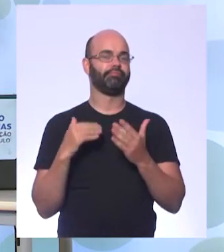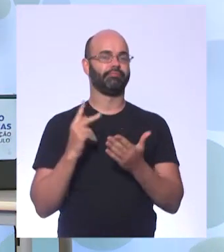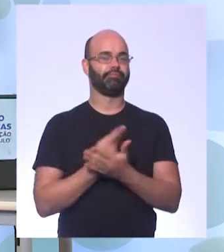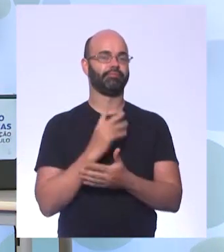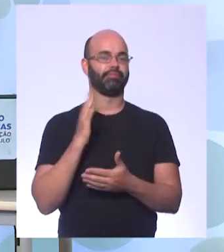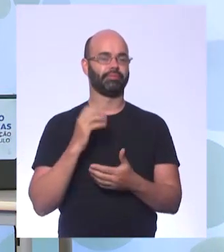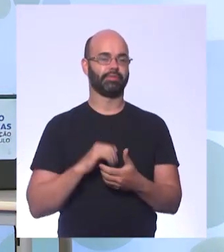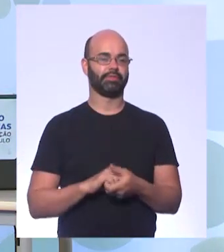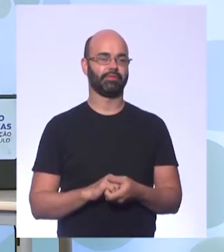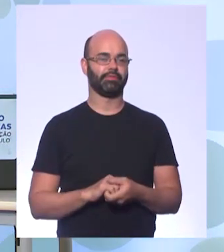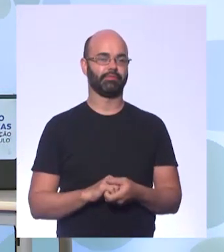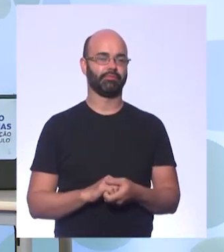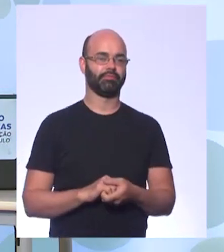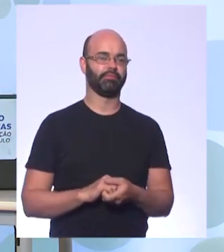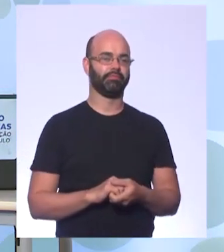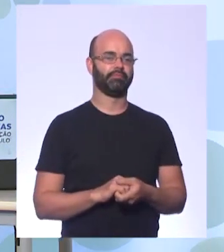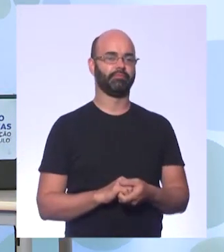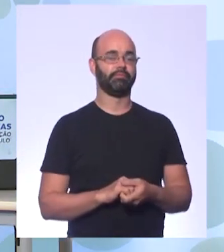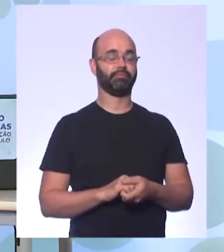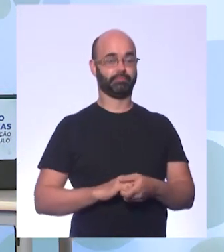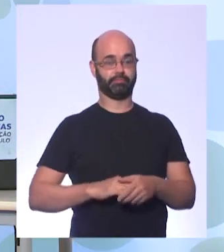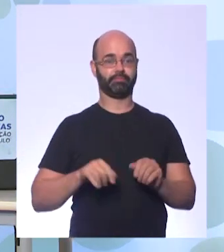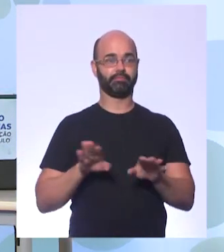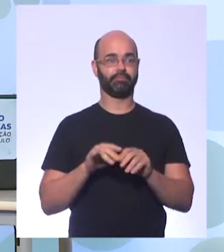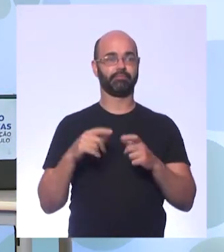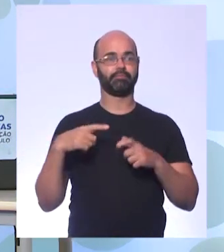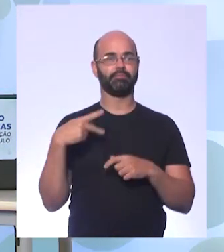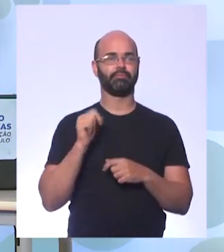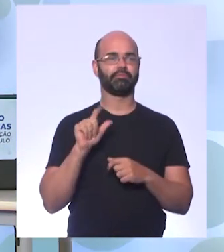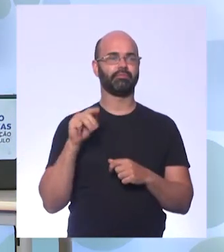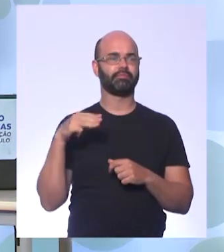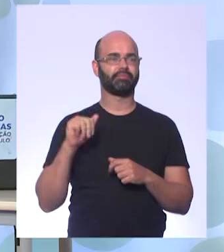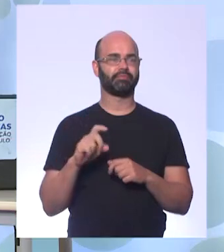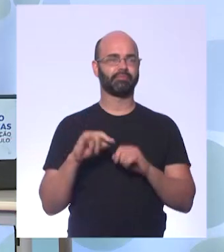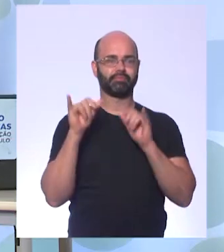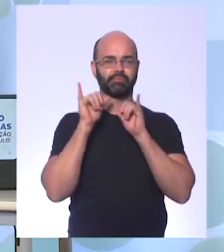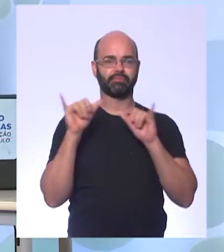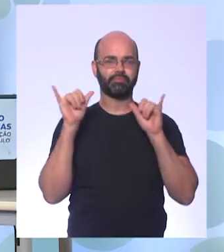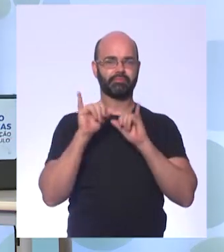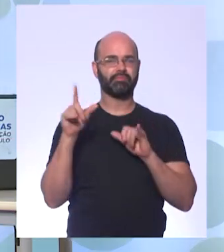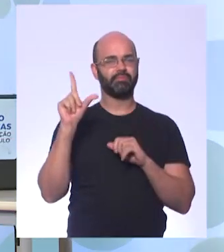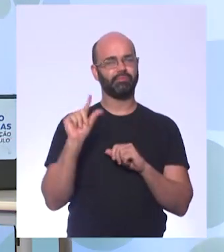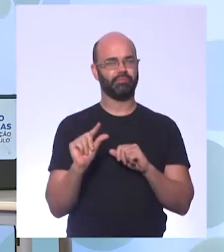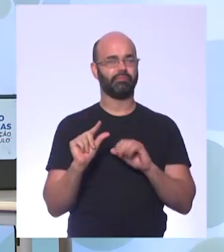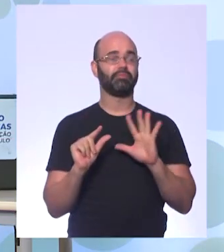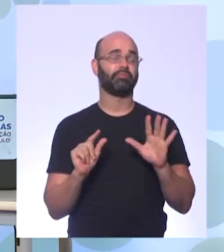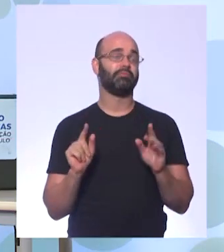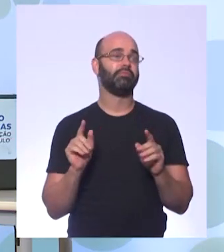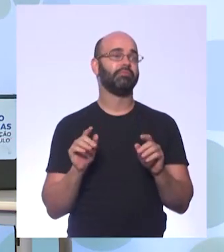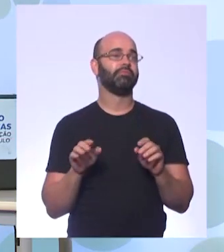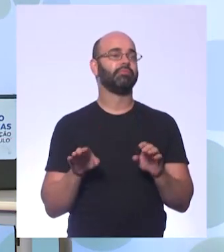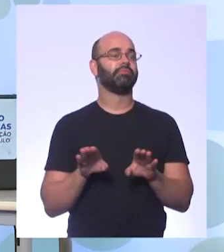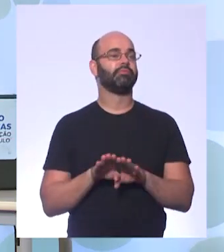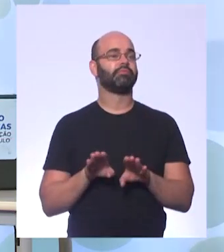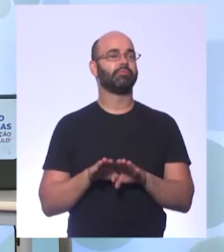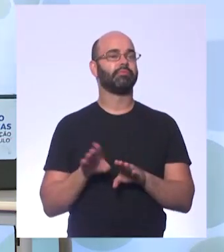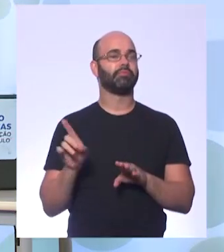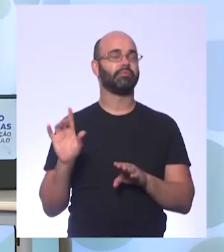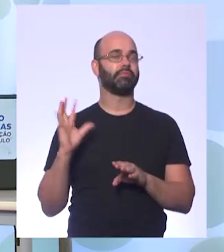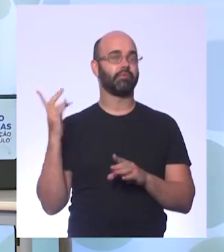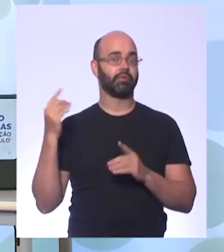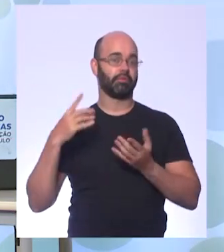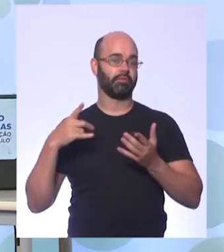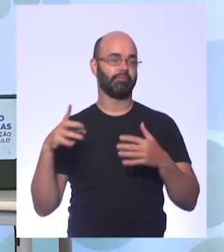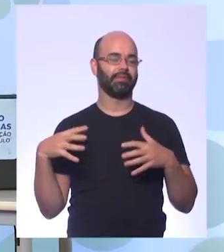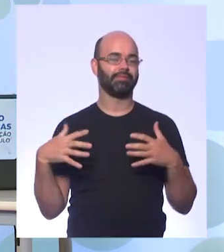aí mostrando a questão de Palmas, que é pouco divulgado, né, mas que também é um tipo de questão aí de